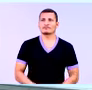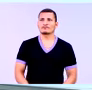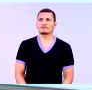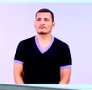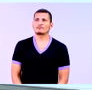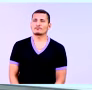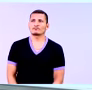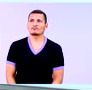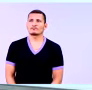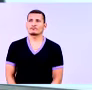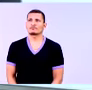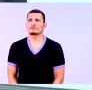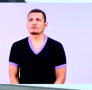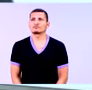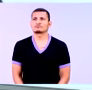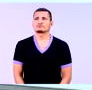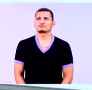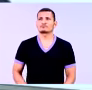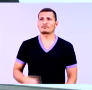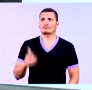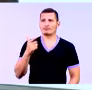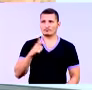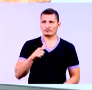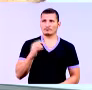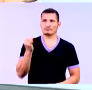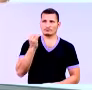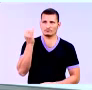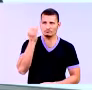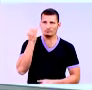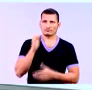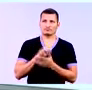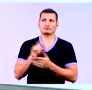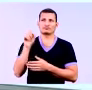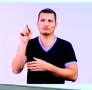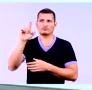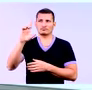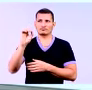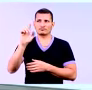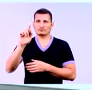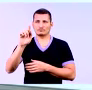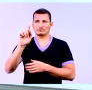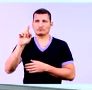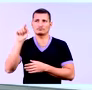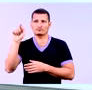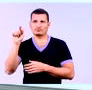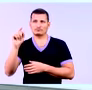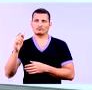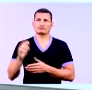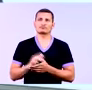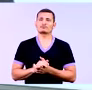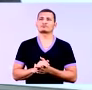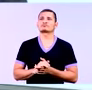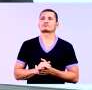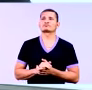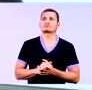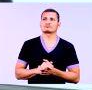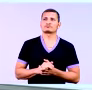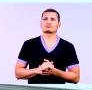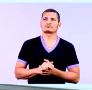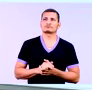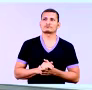Mais uma vez, a importância de se registrar no log, na sequência, executar o comando. Vamos